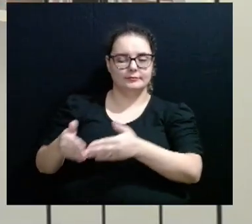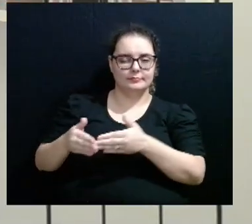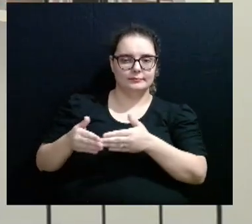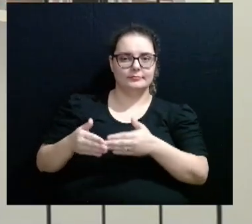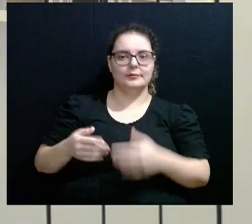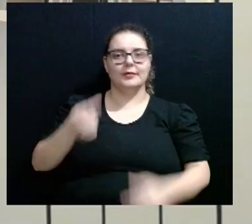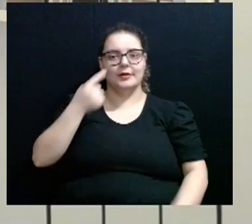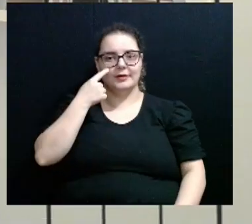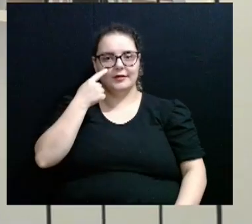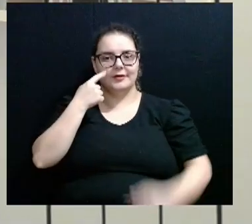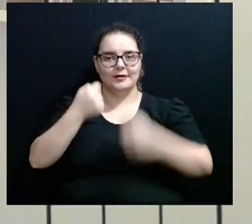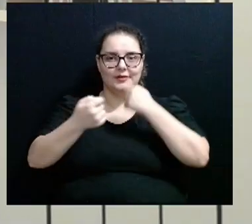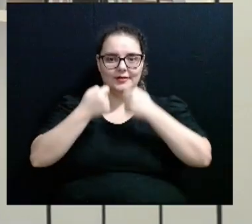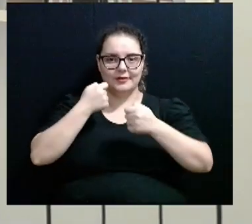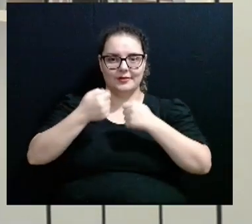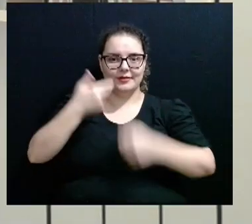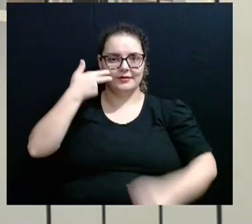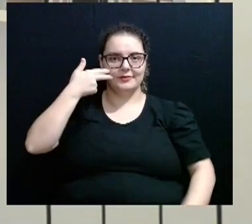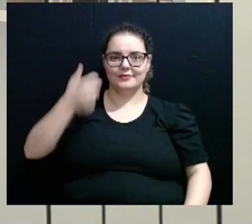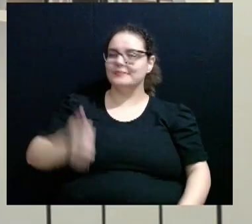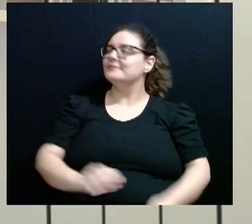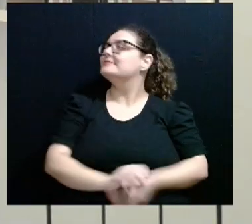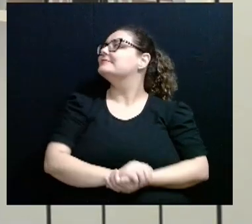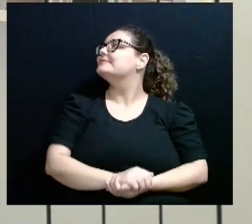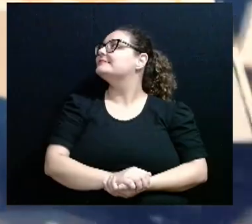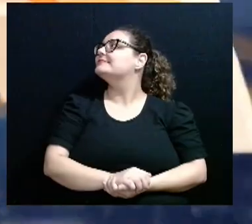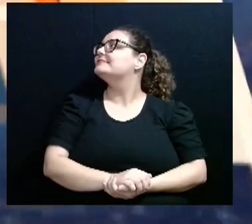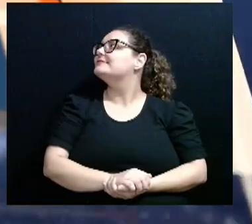na reportagem de Rafael Turati.